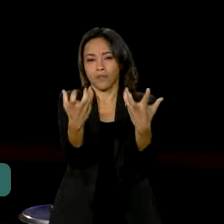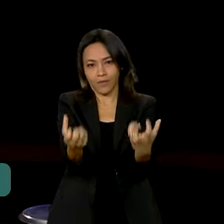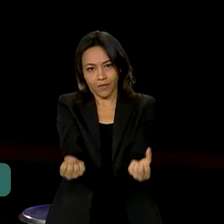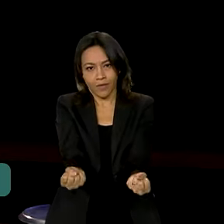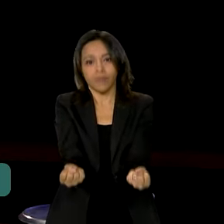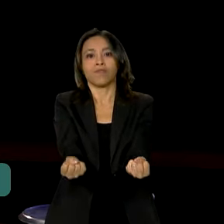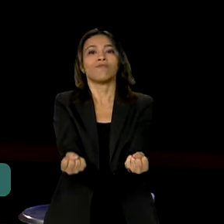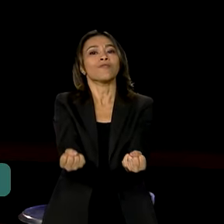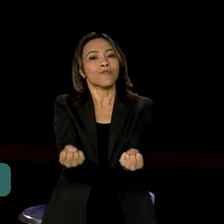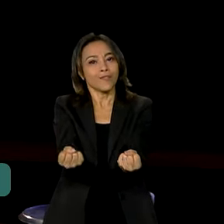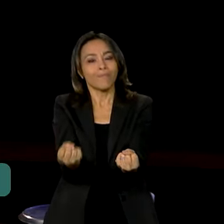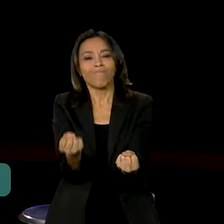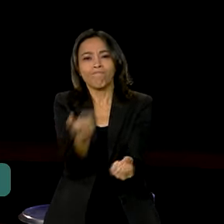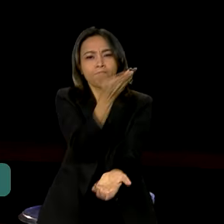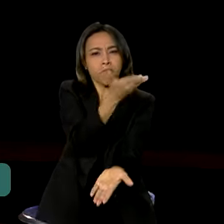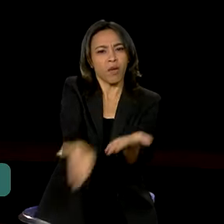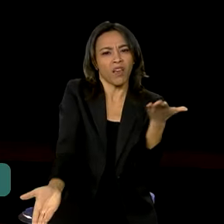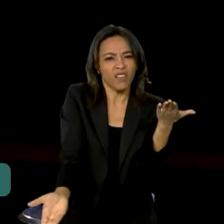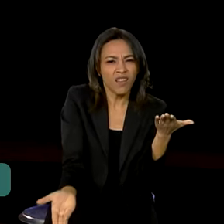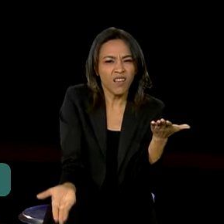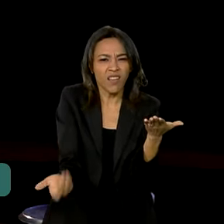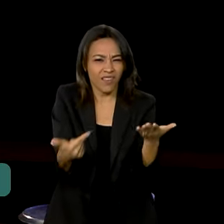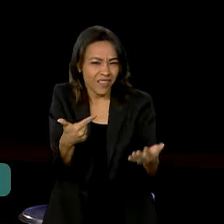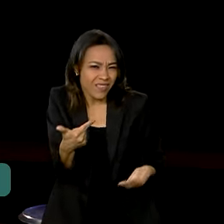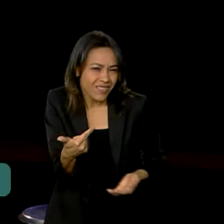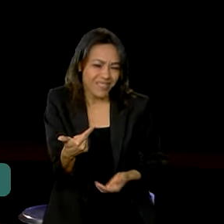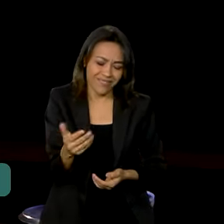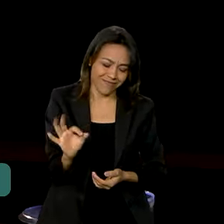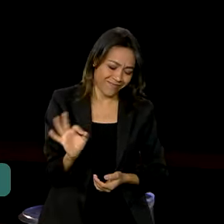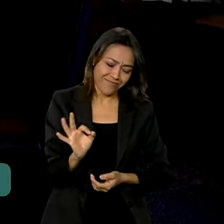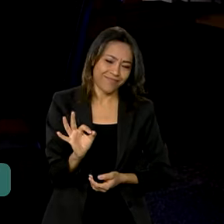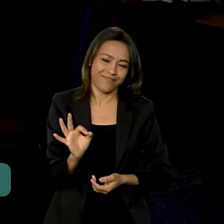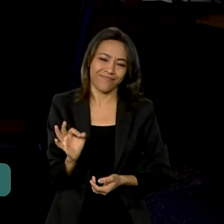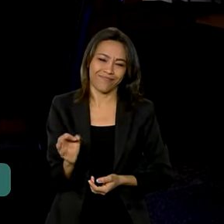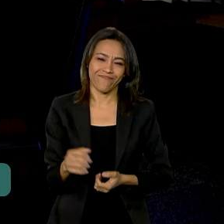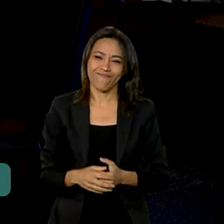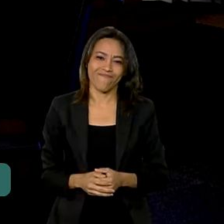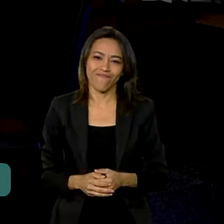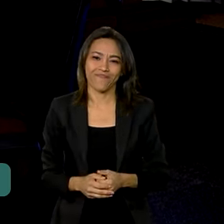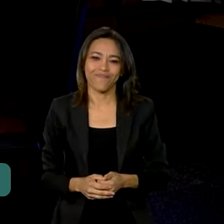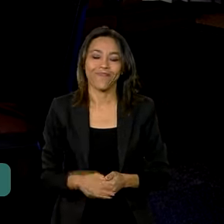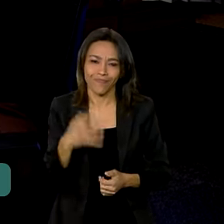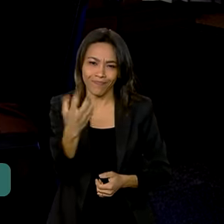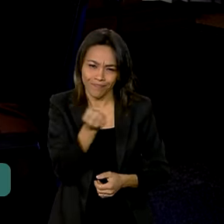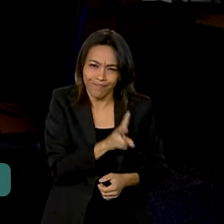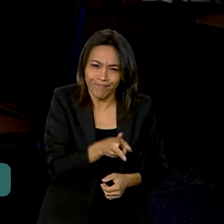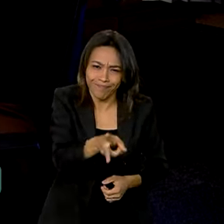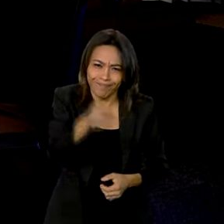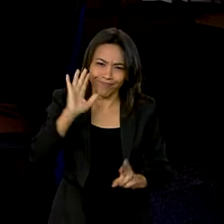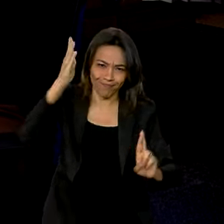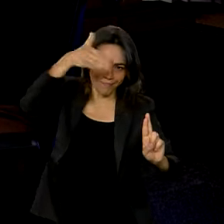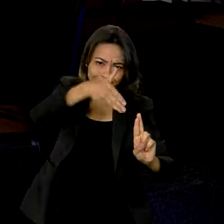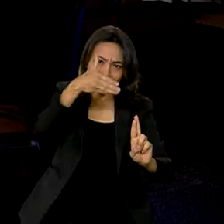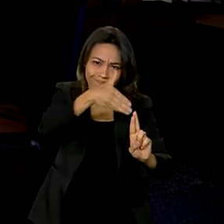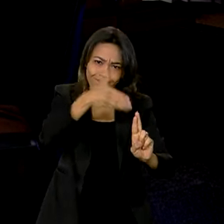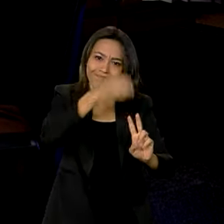dúvida nenhuma, não vamos perder o trem da história, né? E vamos continuar nessa